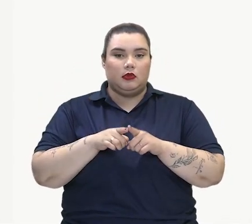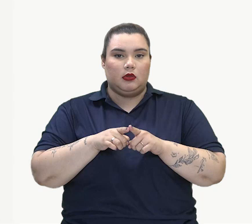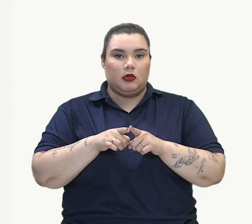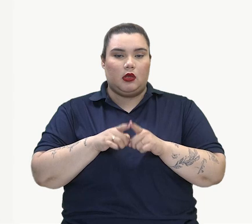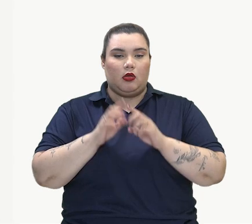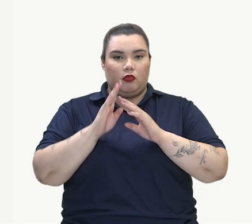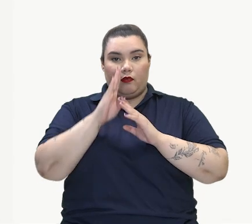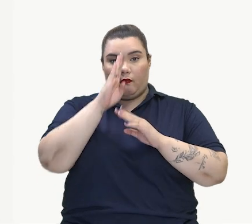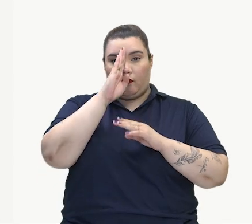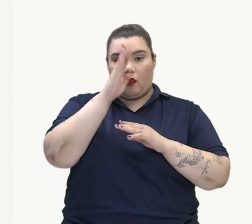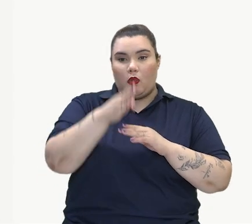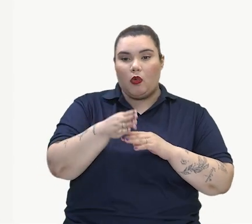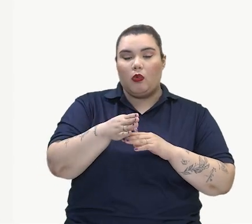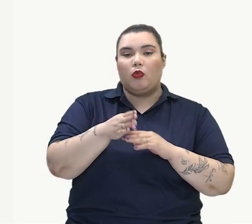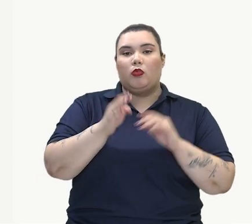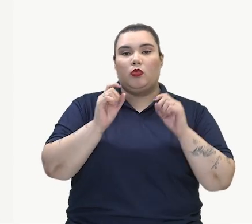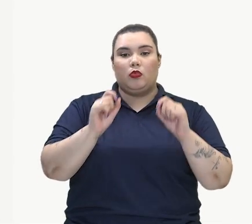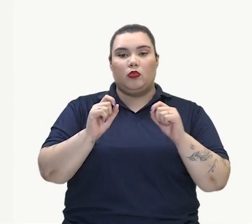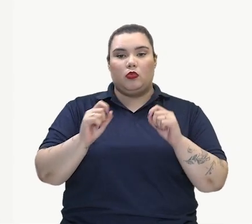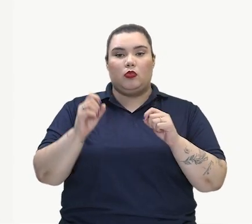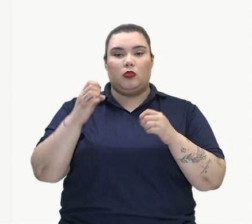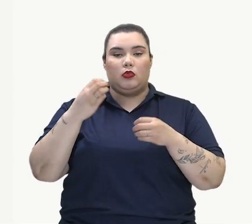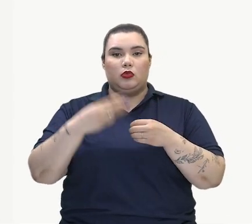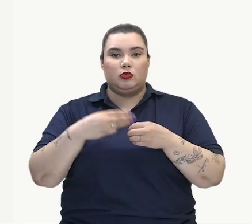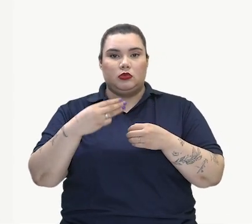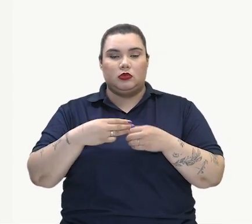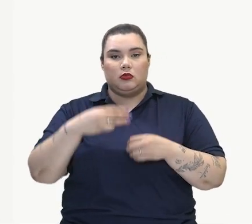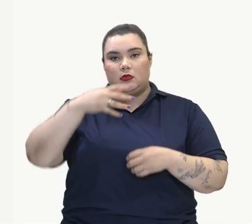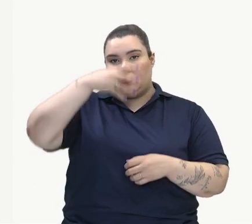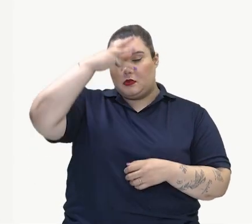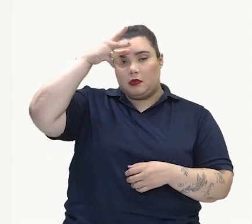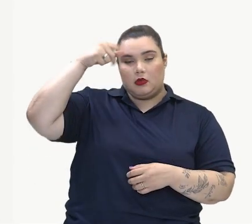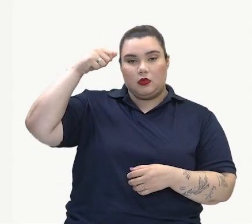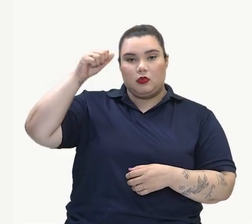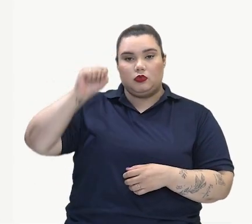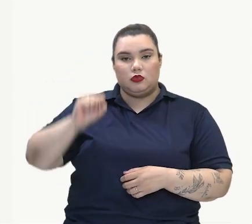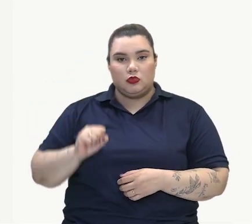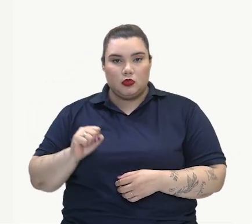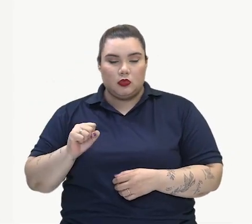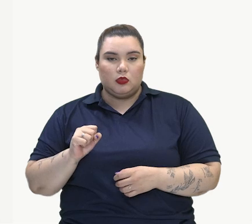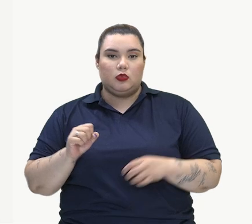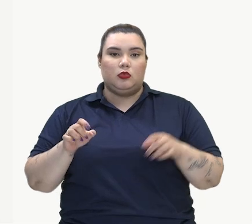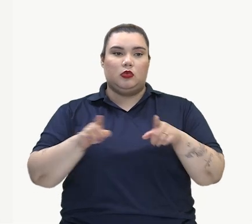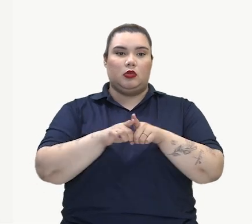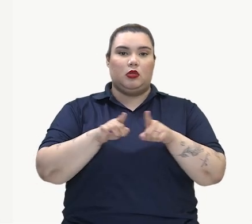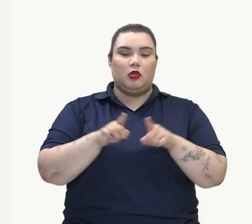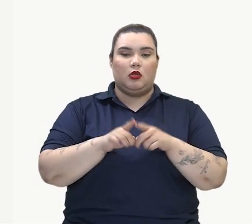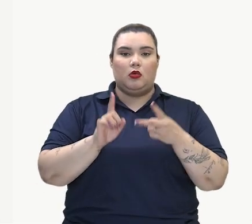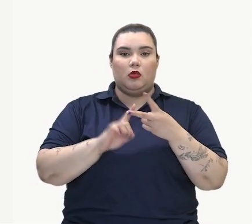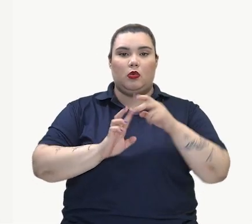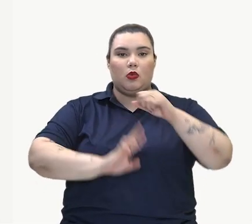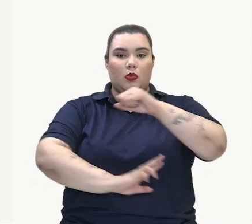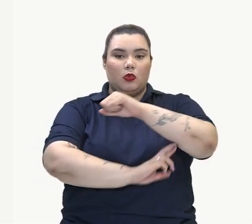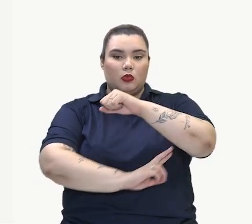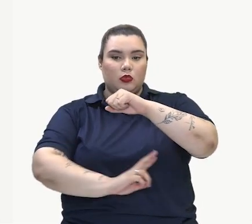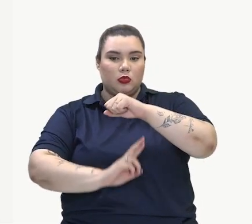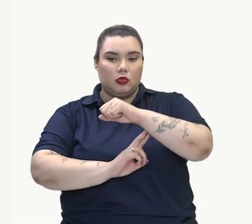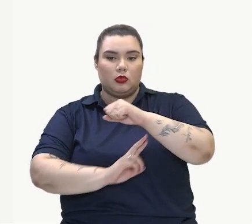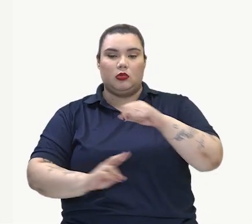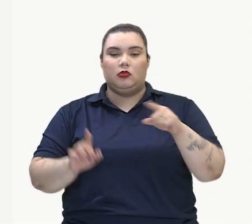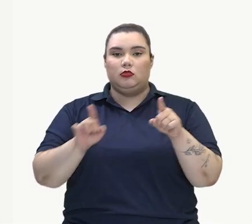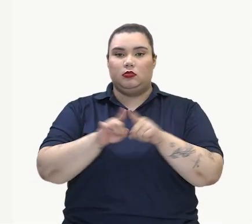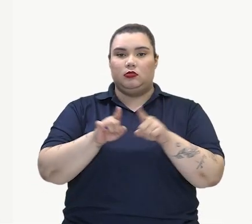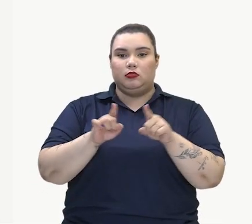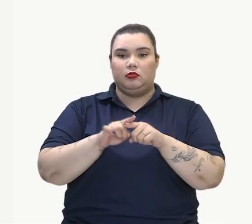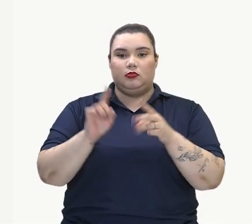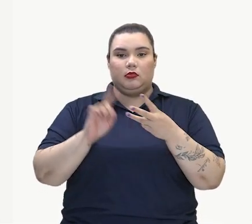em direção ao oeste, passando pelos estados do Mato Grosso, os estados de Rondônia e o estado